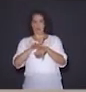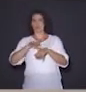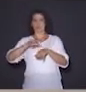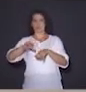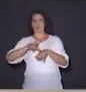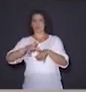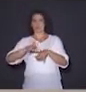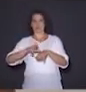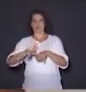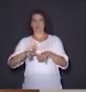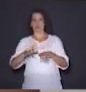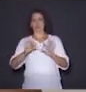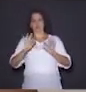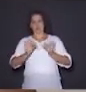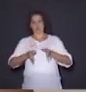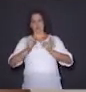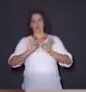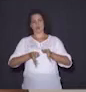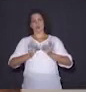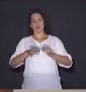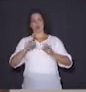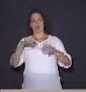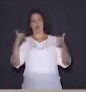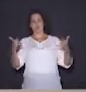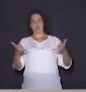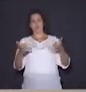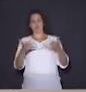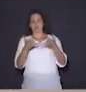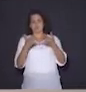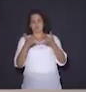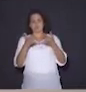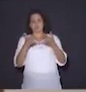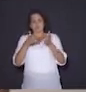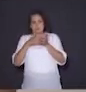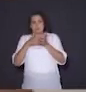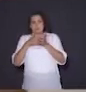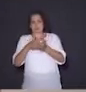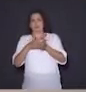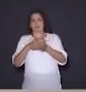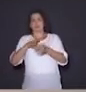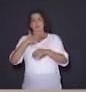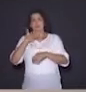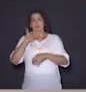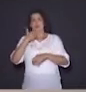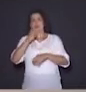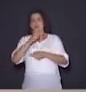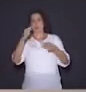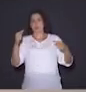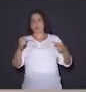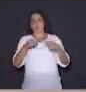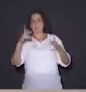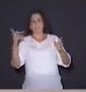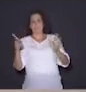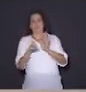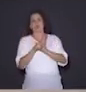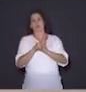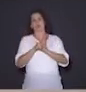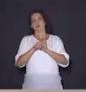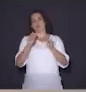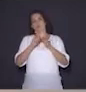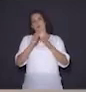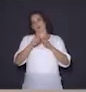conexão certamente vai ser uma conexão dedicada é para a realização da cirurgia então é